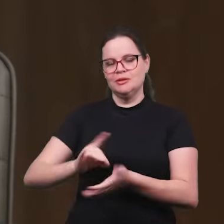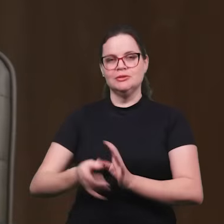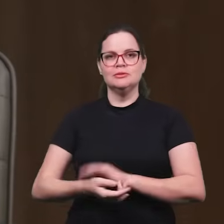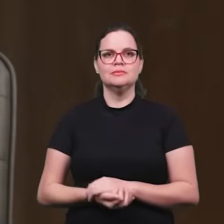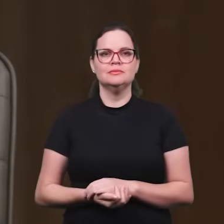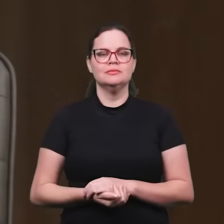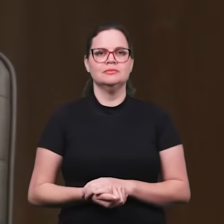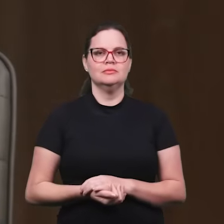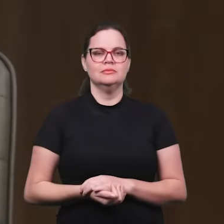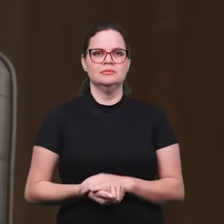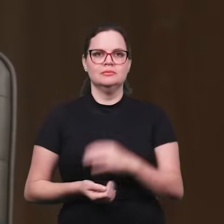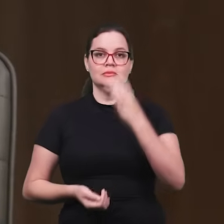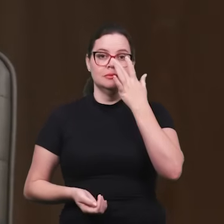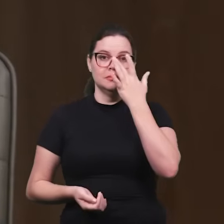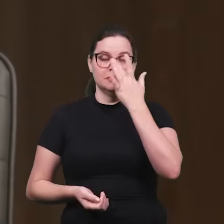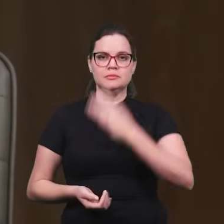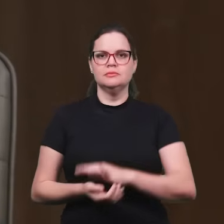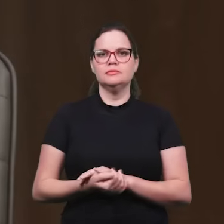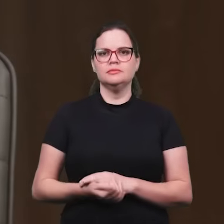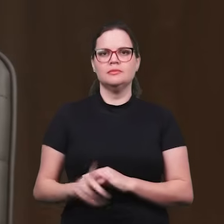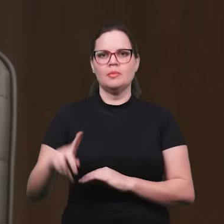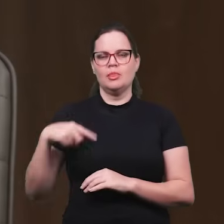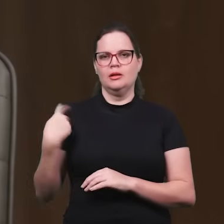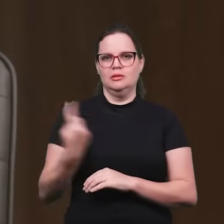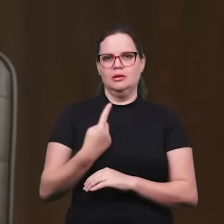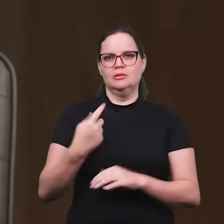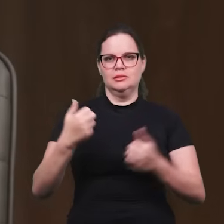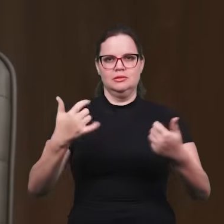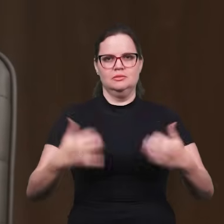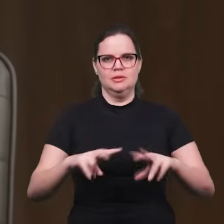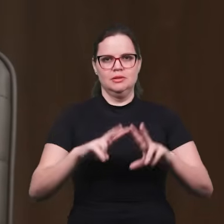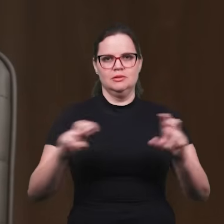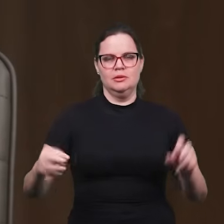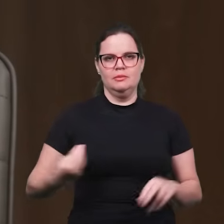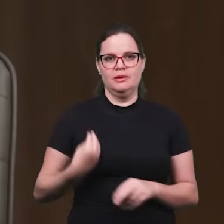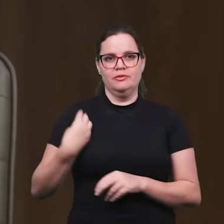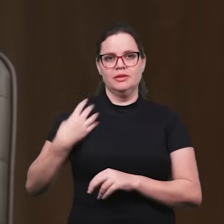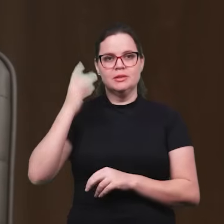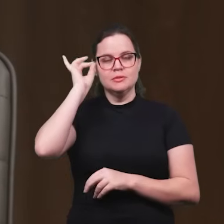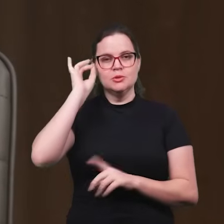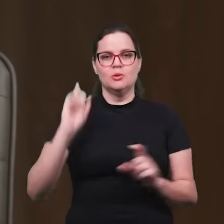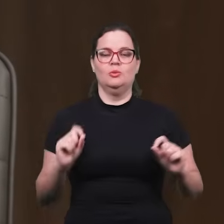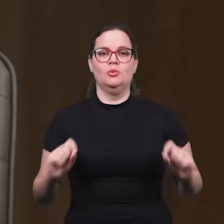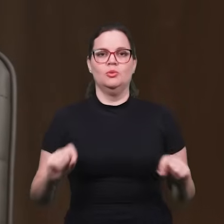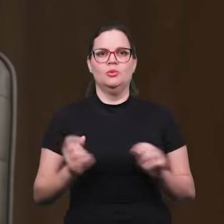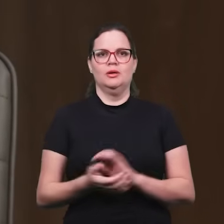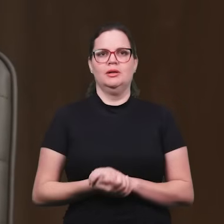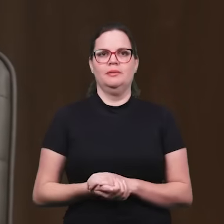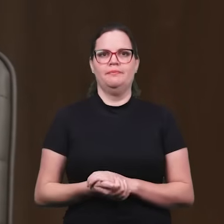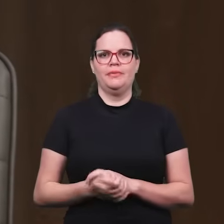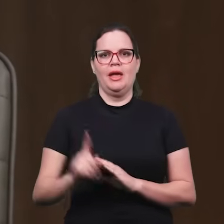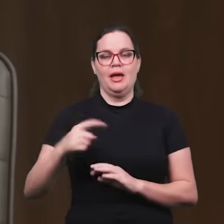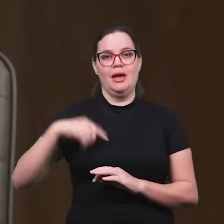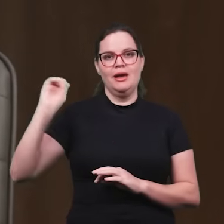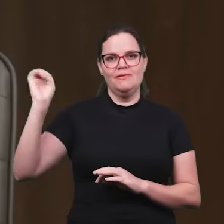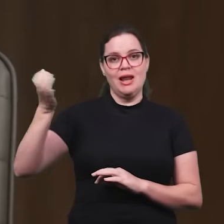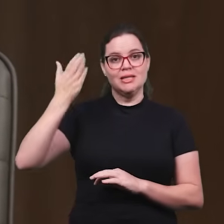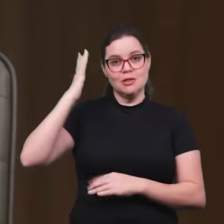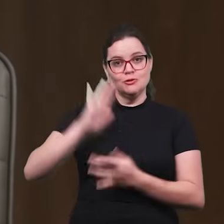Aqui, nós falamos aqui, dentro do aspecto espiritual, nós podemos colocar aqui que é a